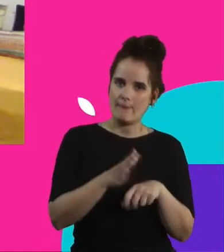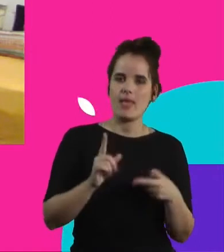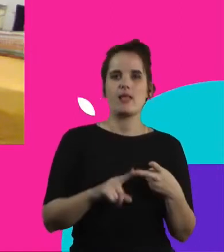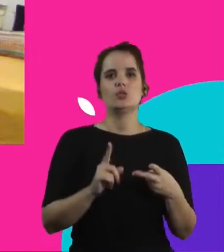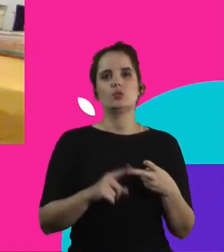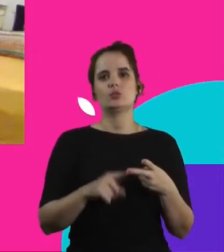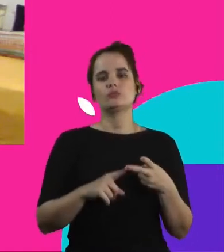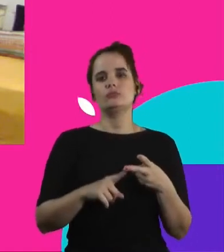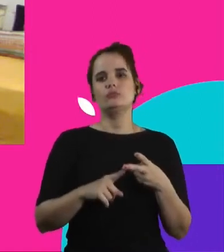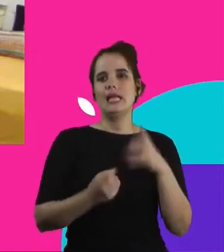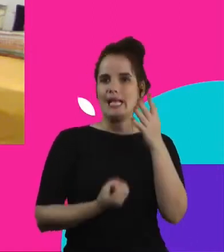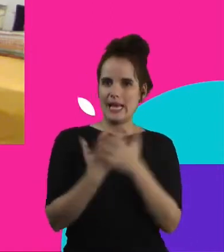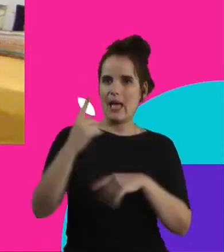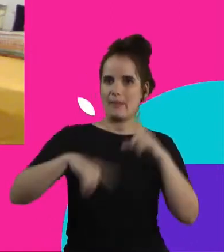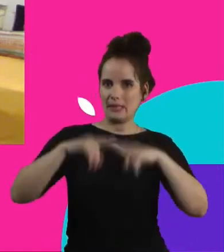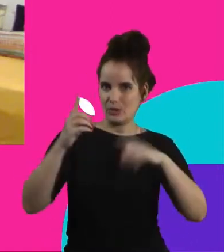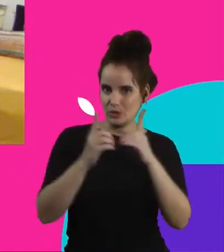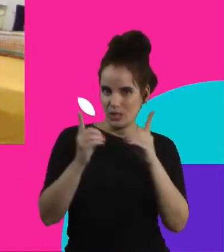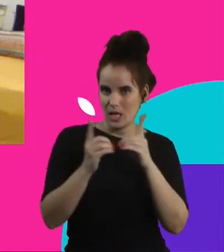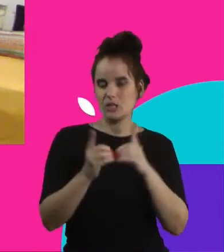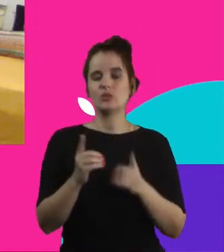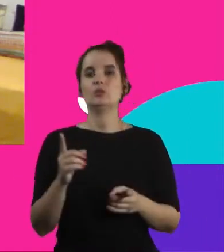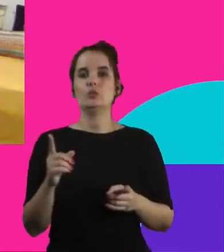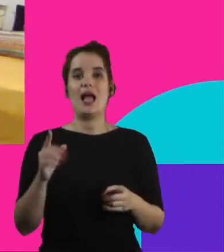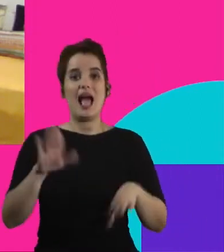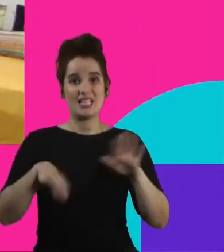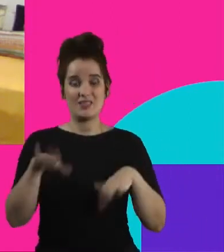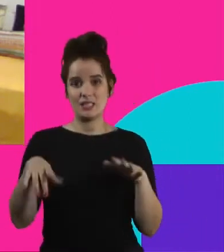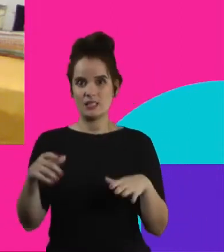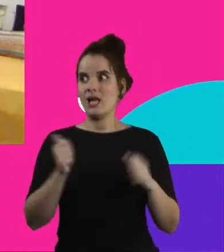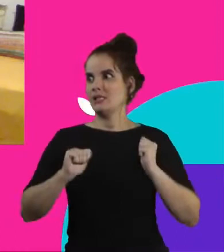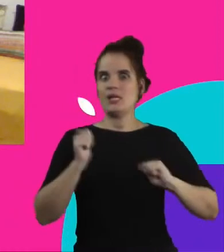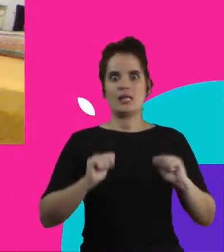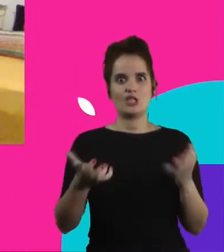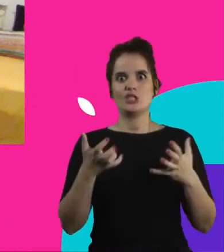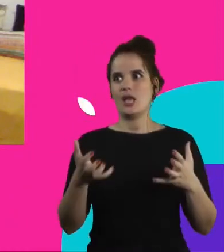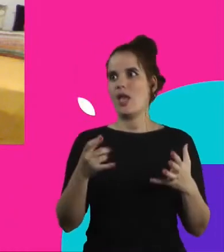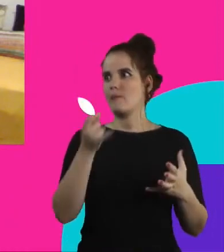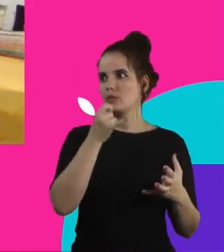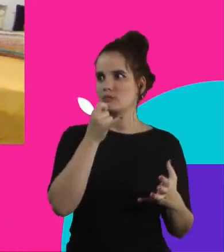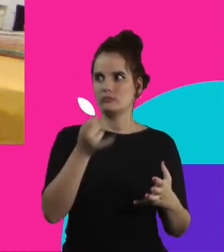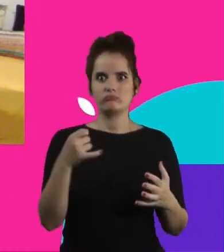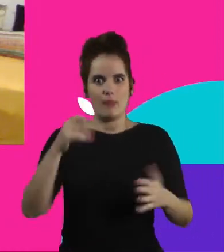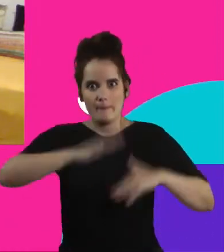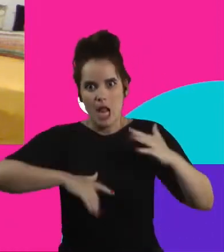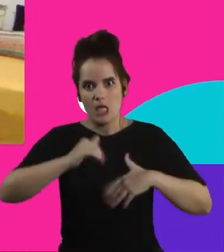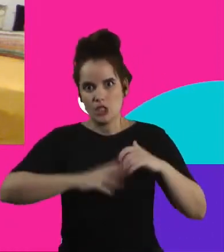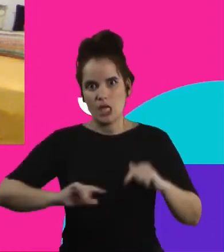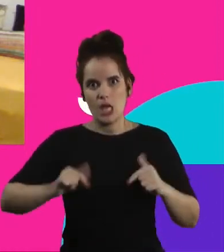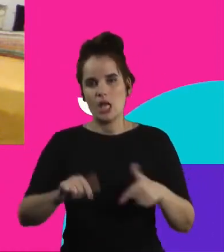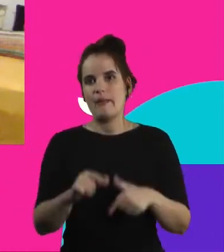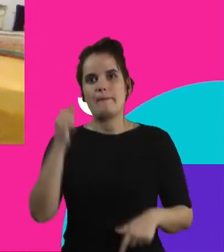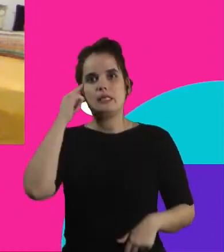montar materiais educativos. Às vezes, a gente, na ansiedade, né, de querer fazer um processo acontecer, a gente acha que em uma hora